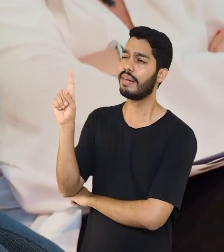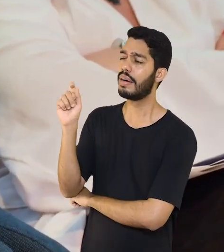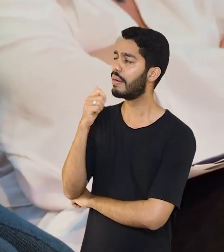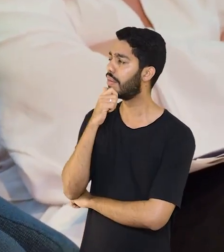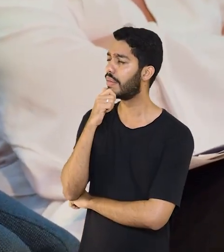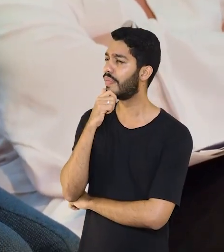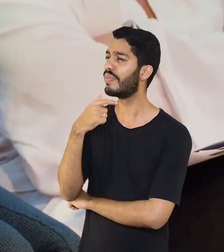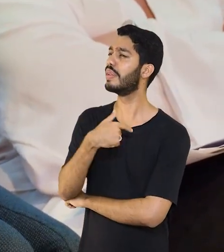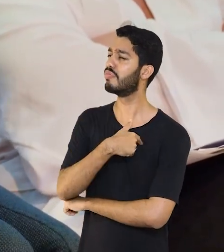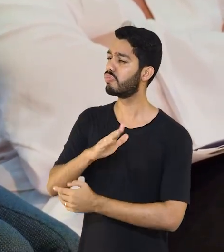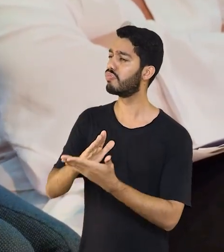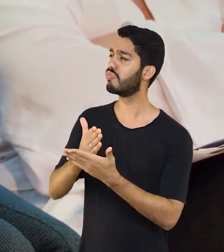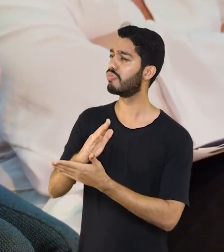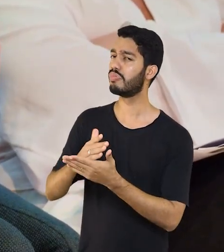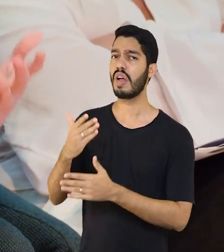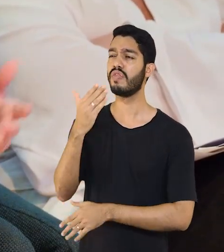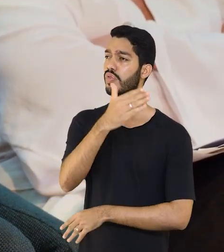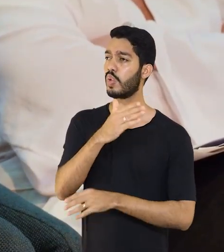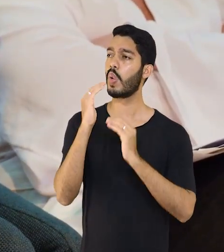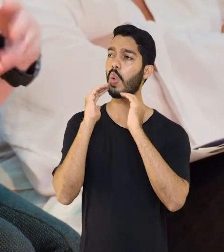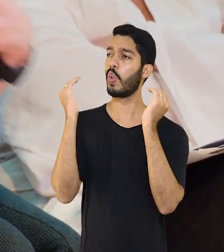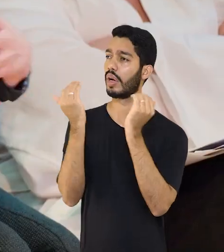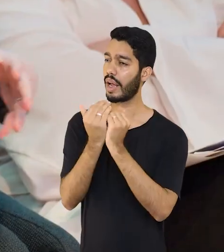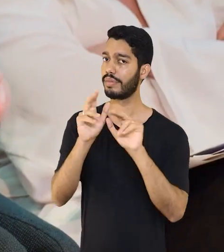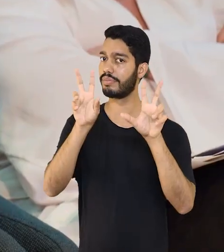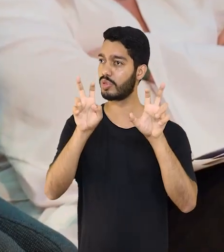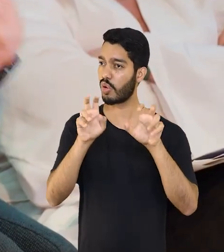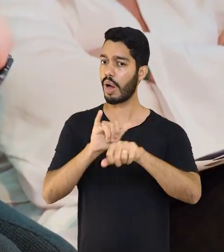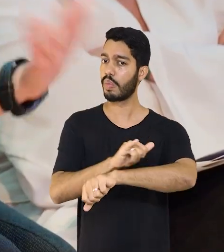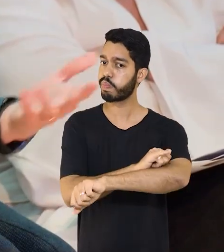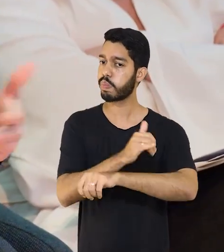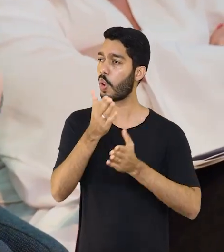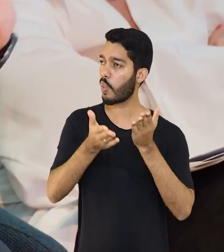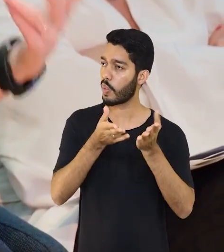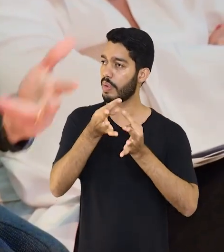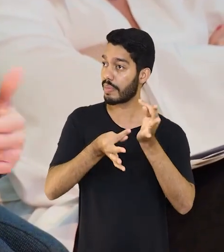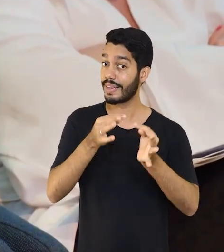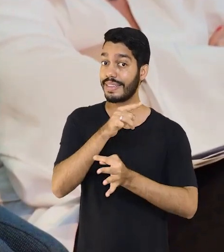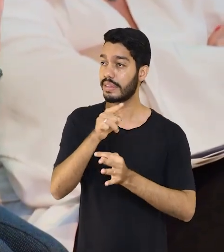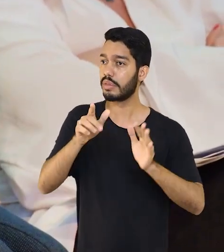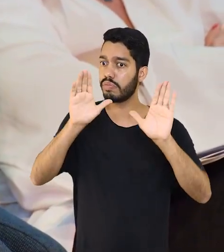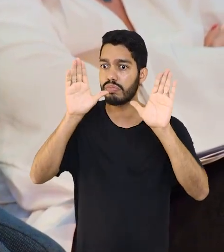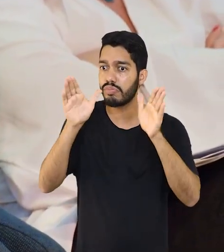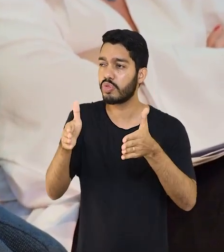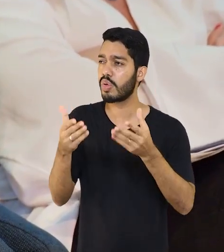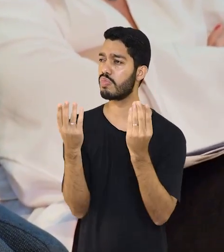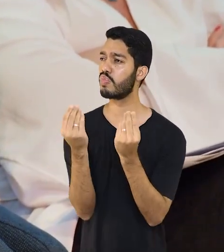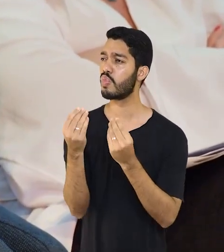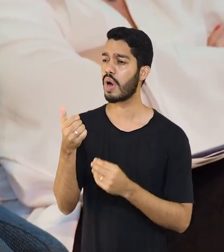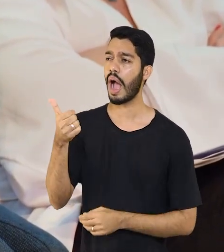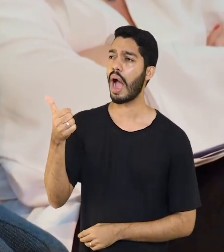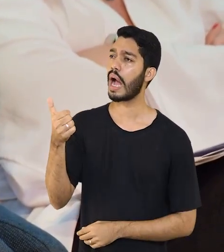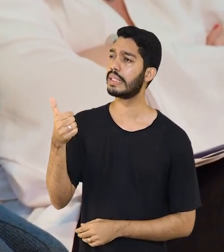esporte. E aí ele levantou o contraponto. Ele, poxa, eu fico muito incomodado de ir em congressos de obesidade que falam sobre tratamento